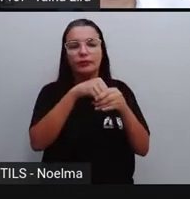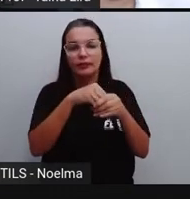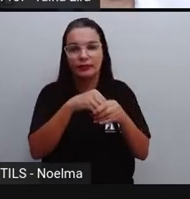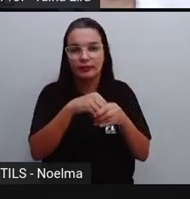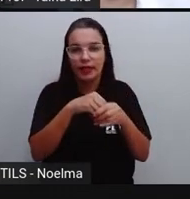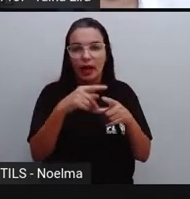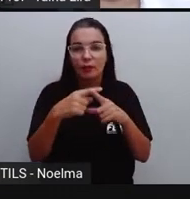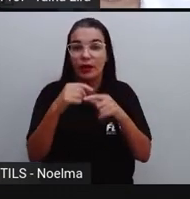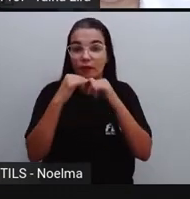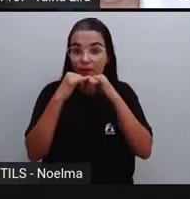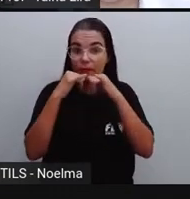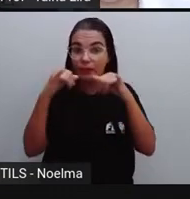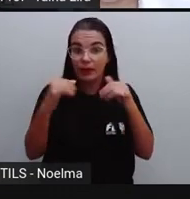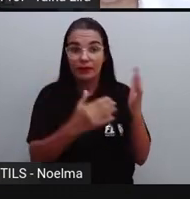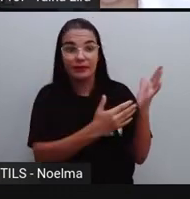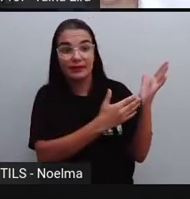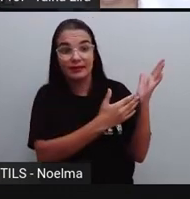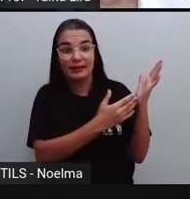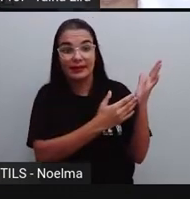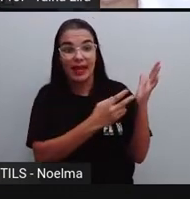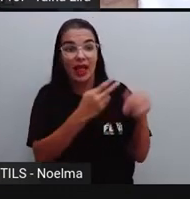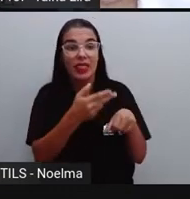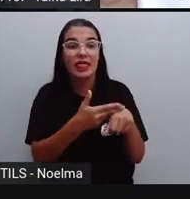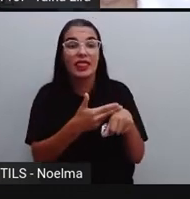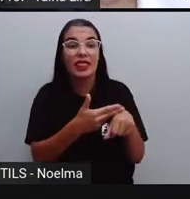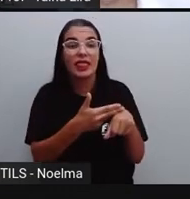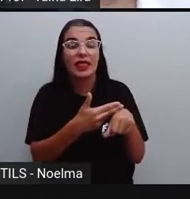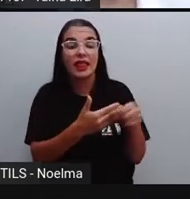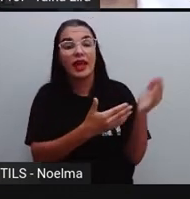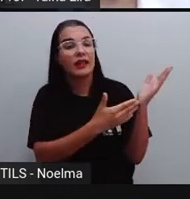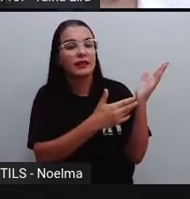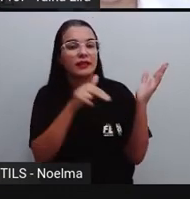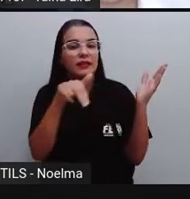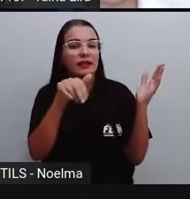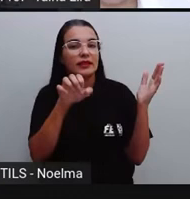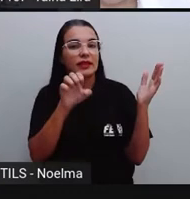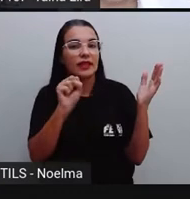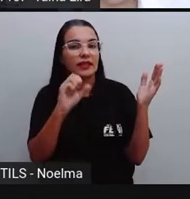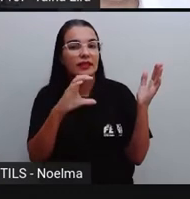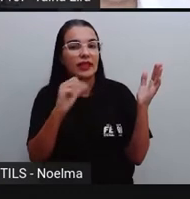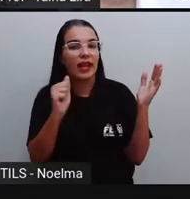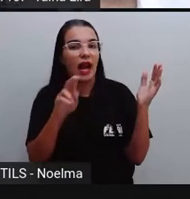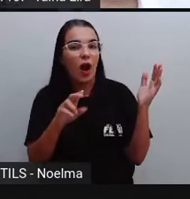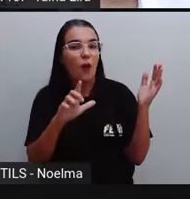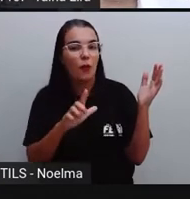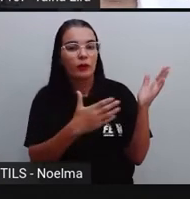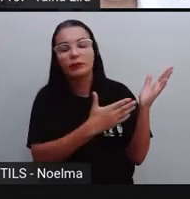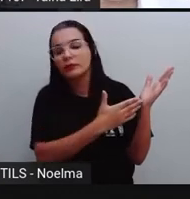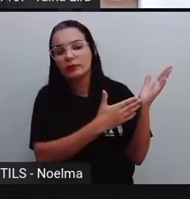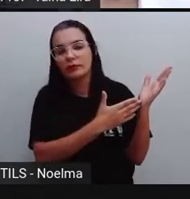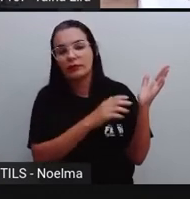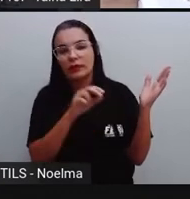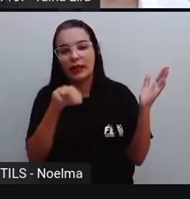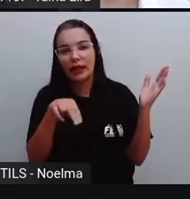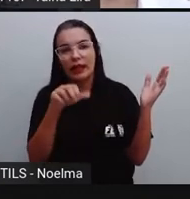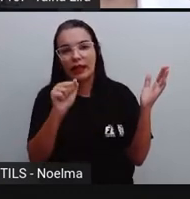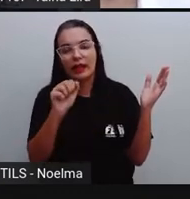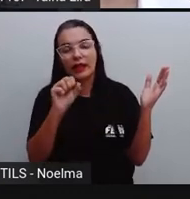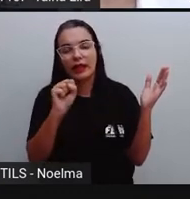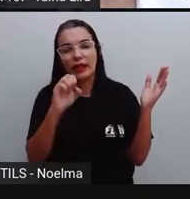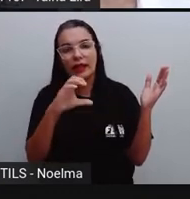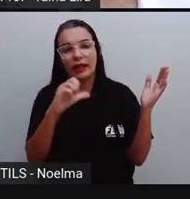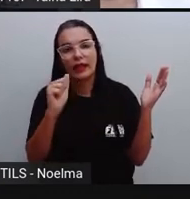divulgar informação. Olha lá o exemplo desse cartaz que está aqui do Nescau,